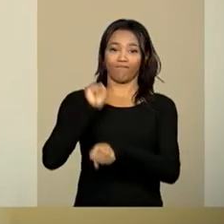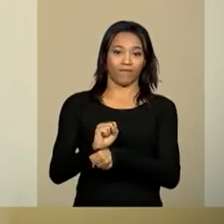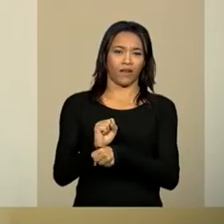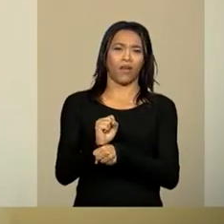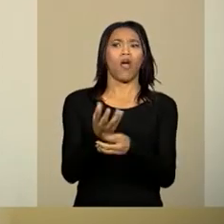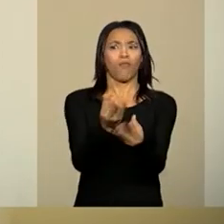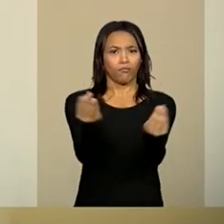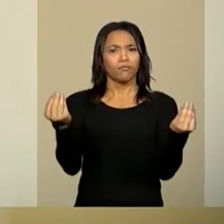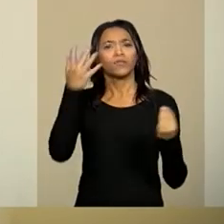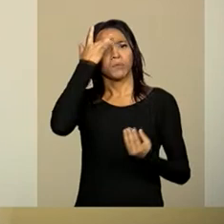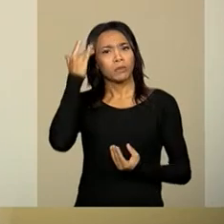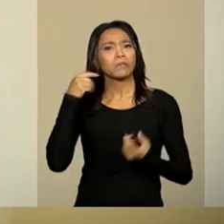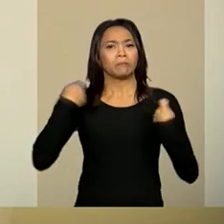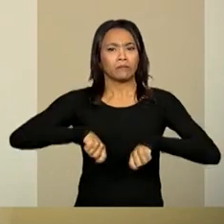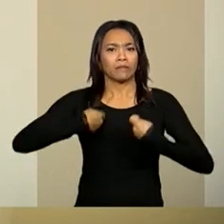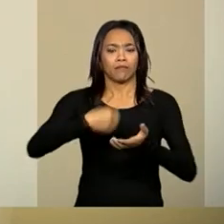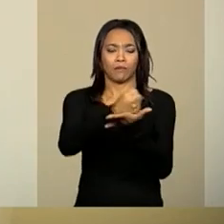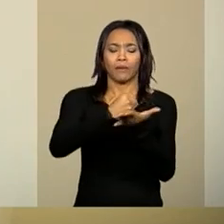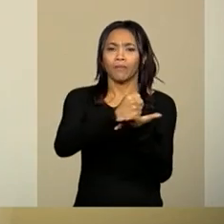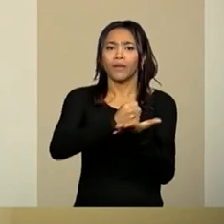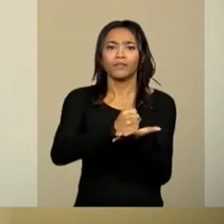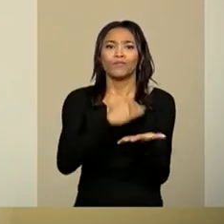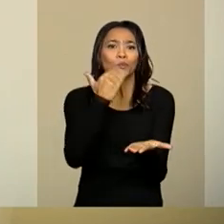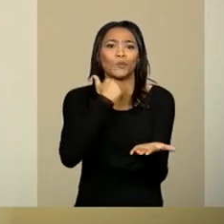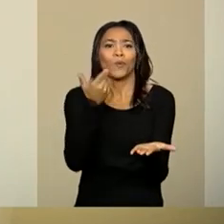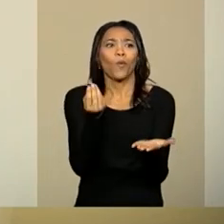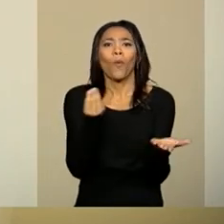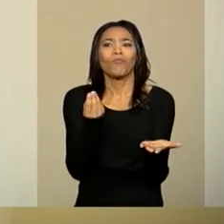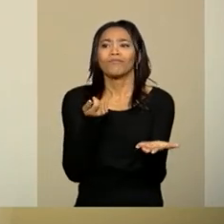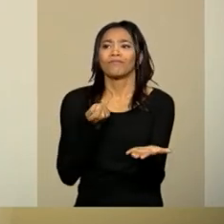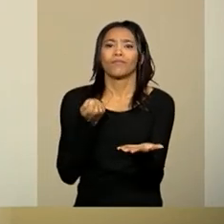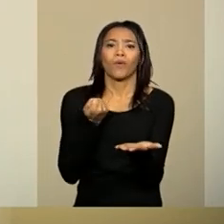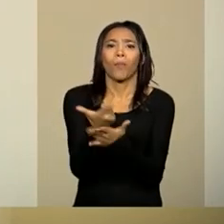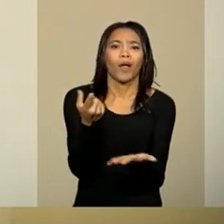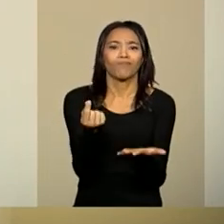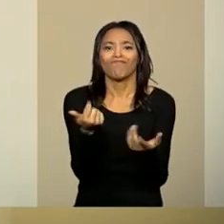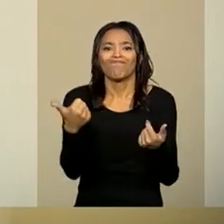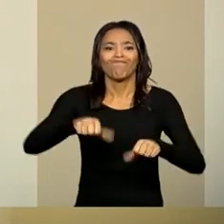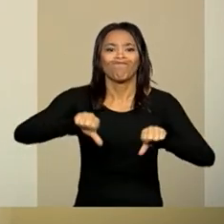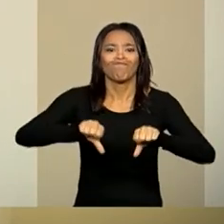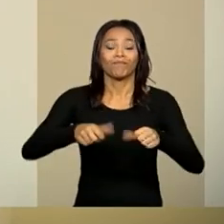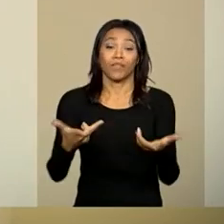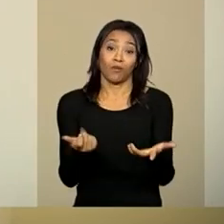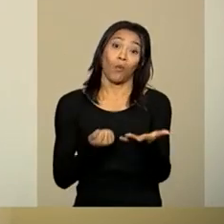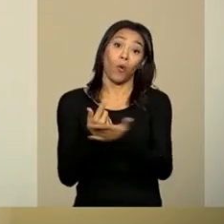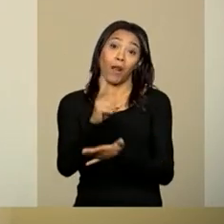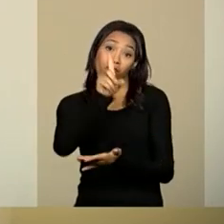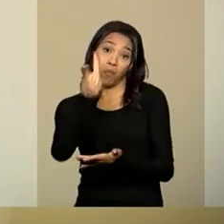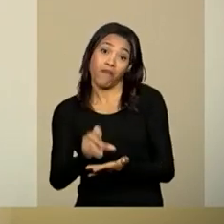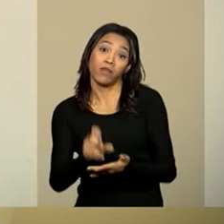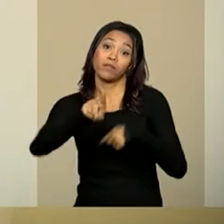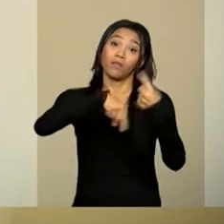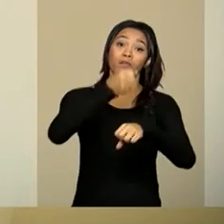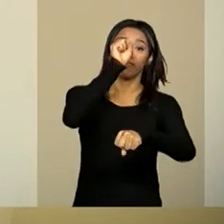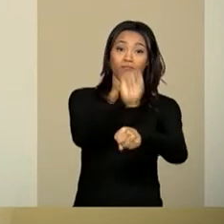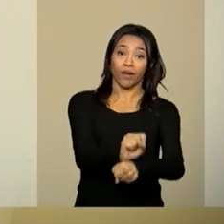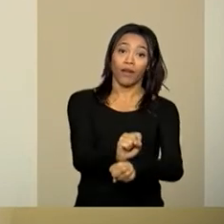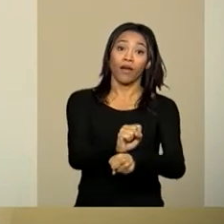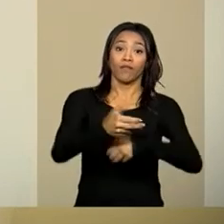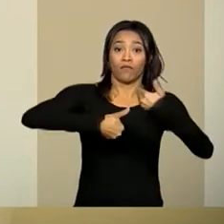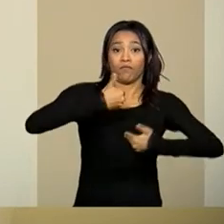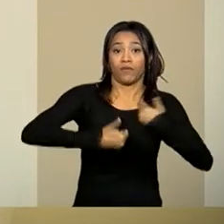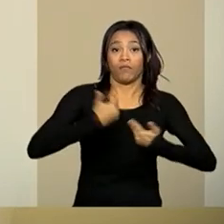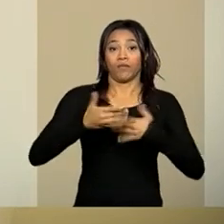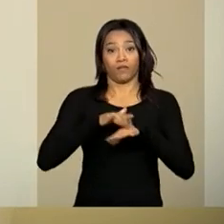muita gente que precisava do remédio não tinha condição de comprar e Aí comprava uma vez interrompe o tratamento